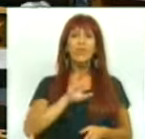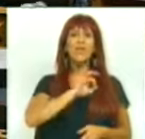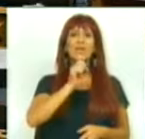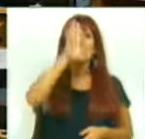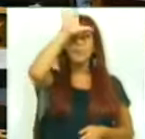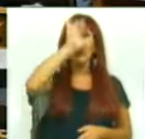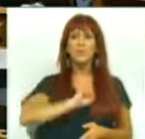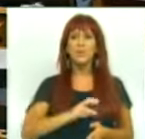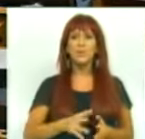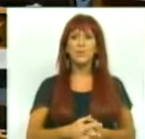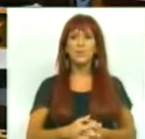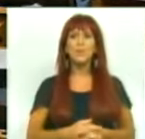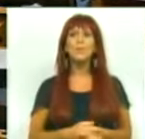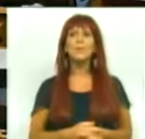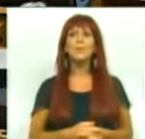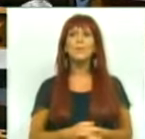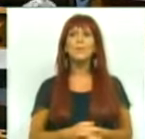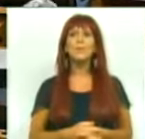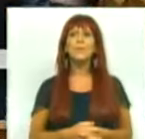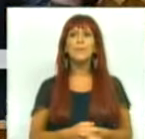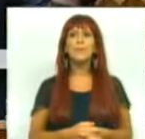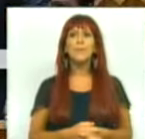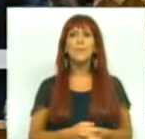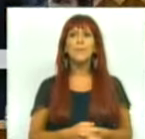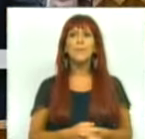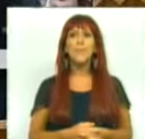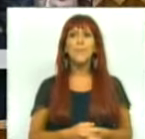Senhor Primeiro-Ministro,